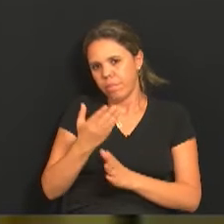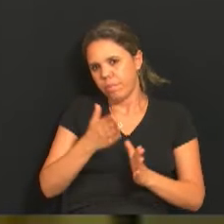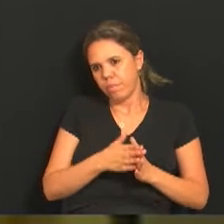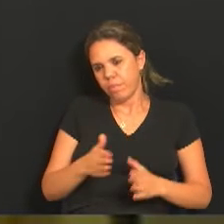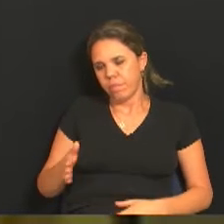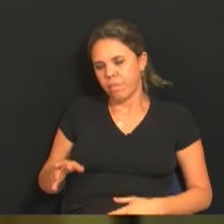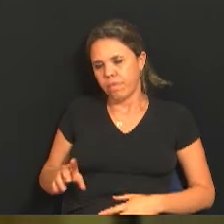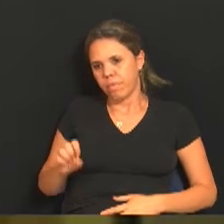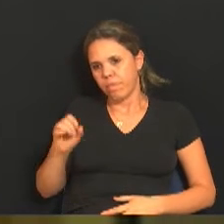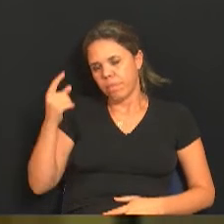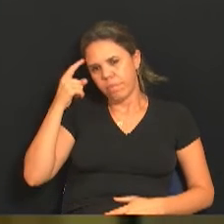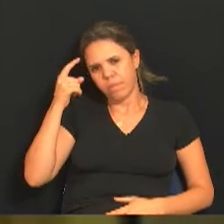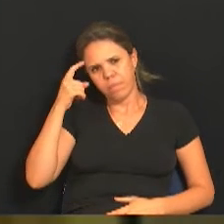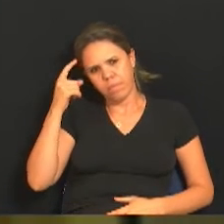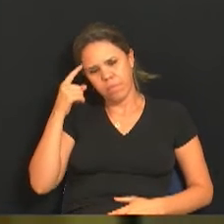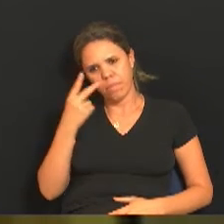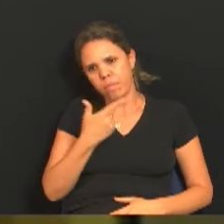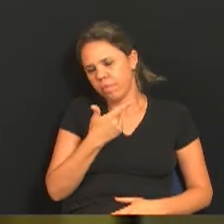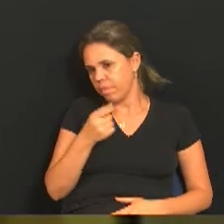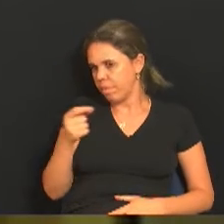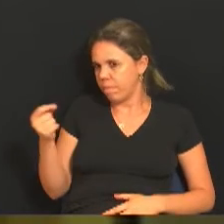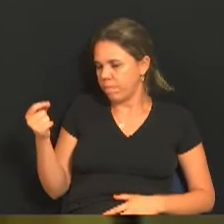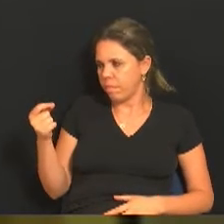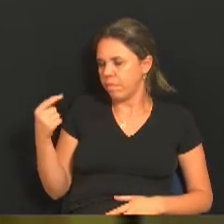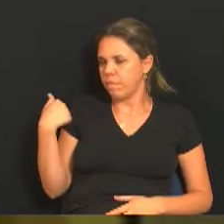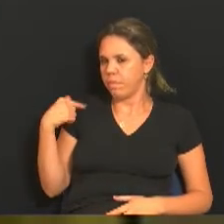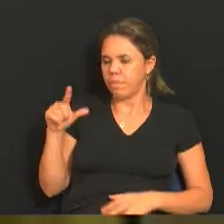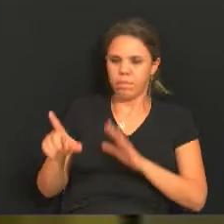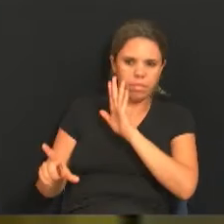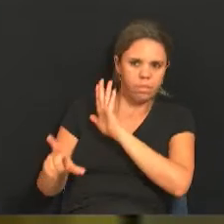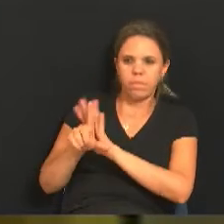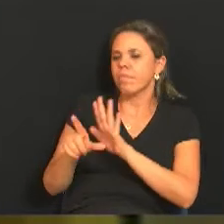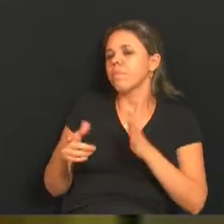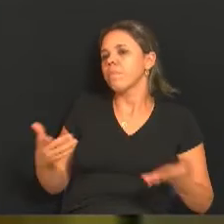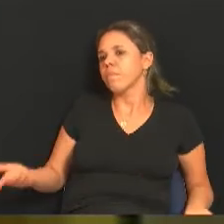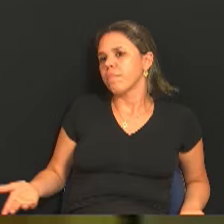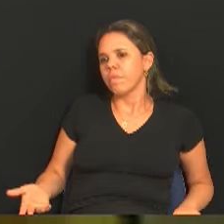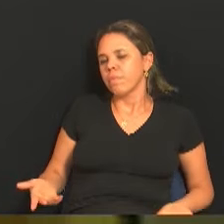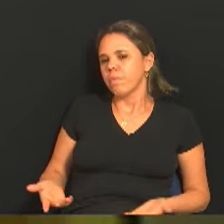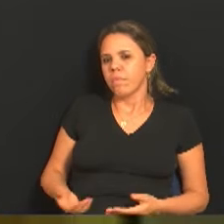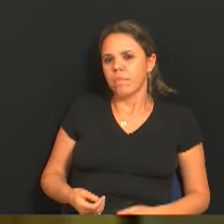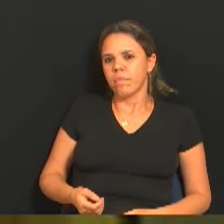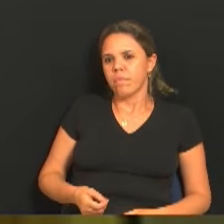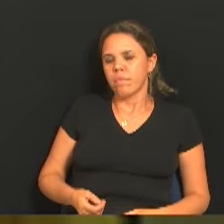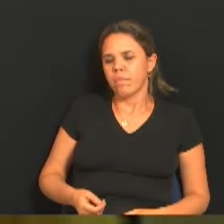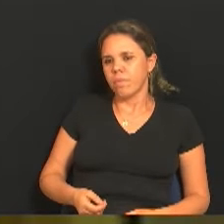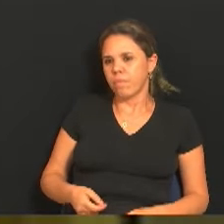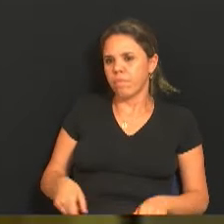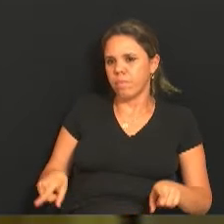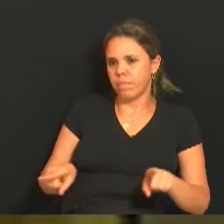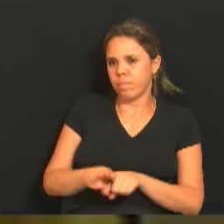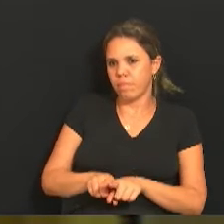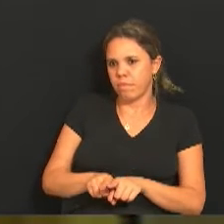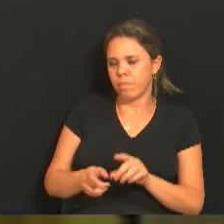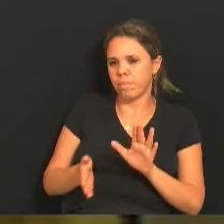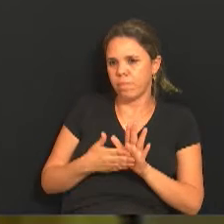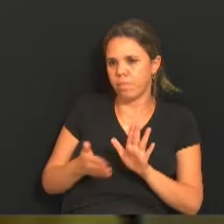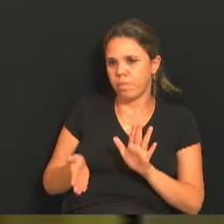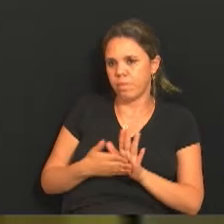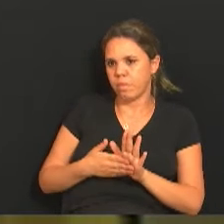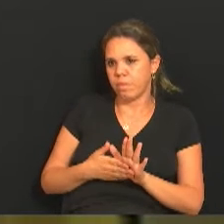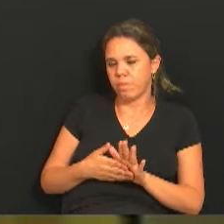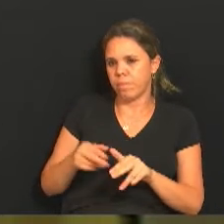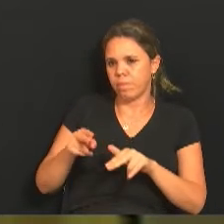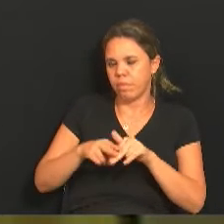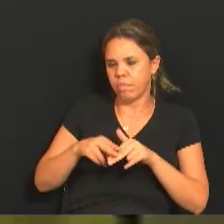a gente for pensar lá em 2020, quando houve essa lei, em que ela também é proposta por conta da